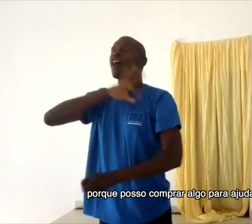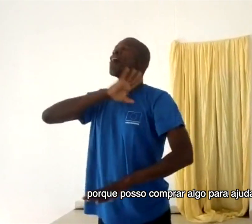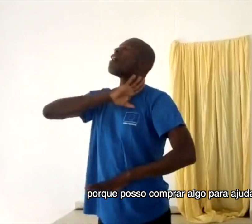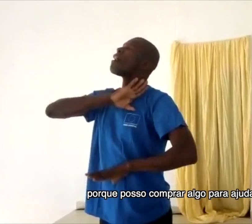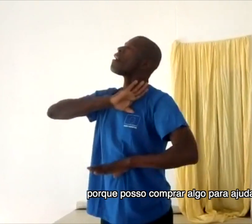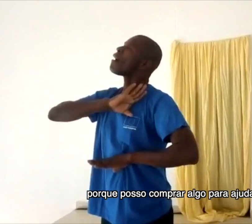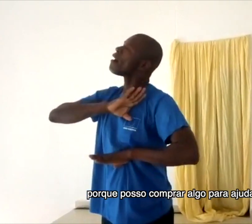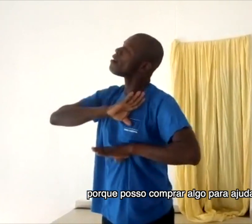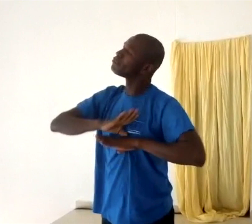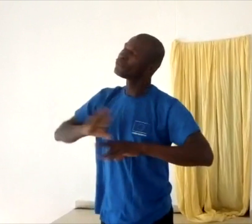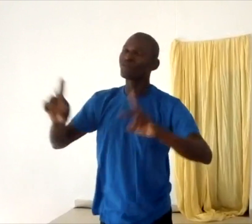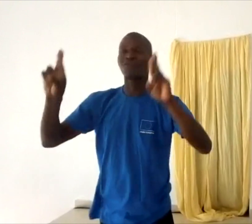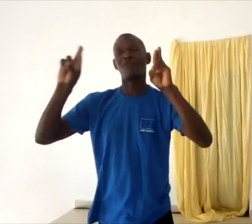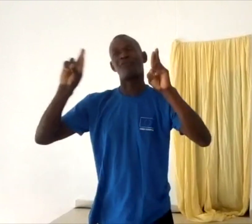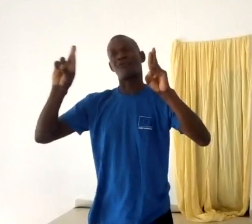ajudar em casa.